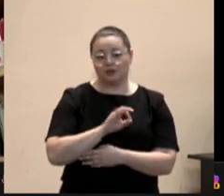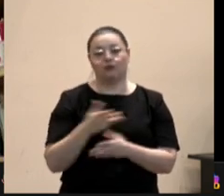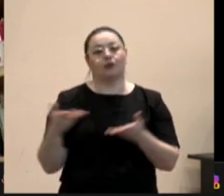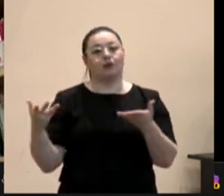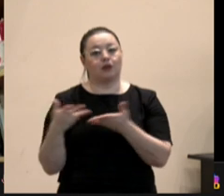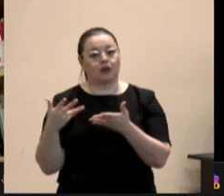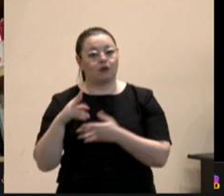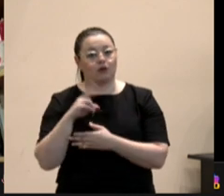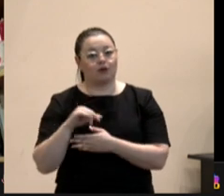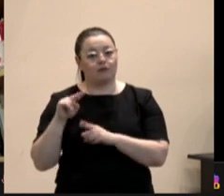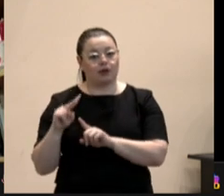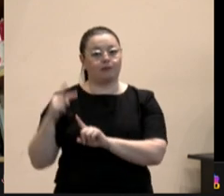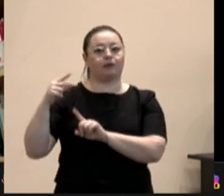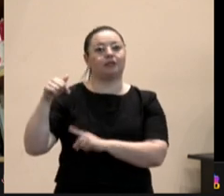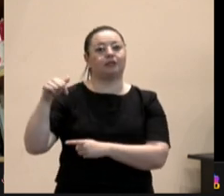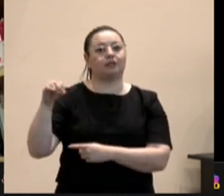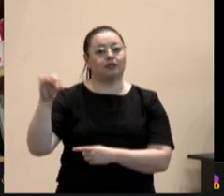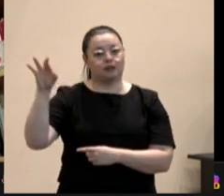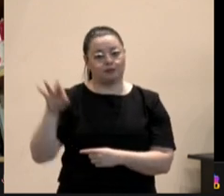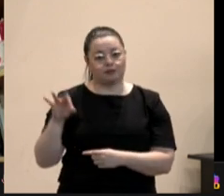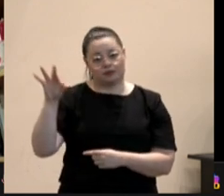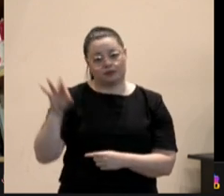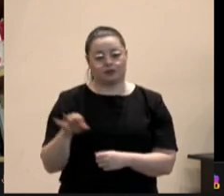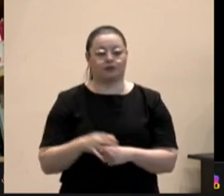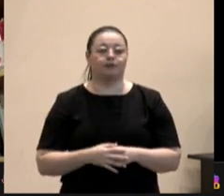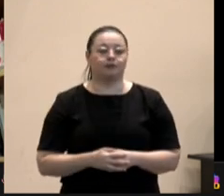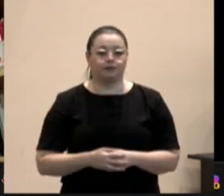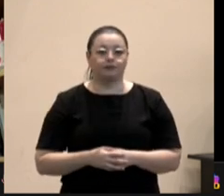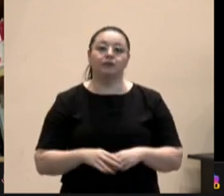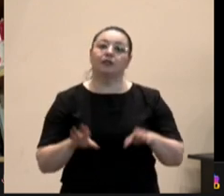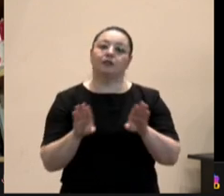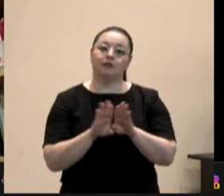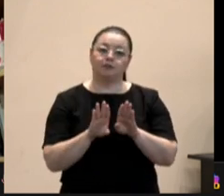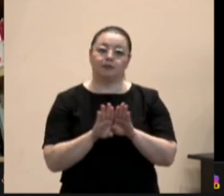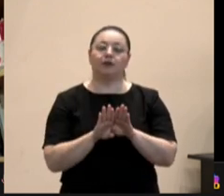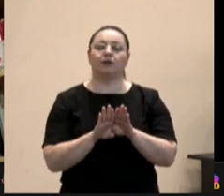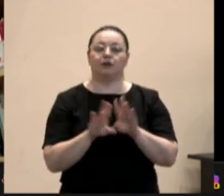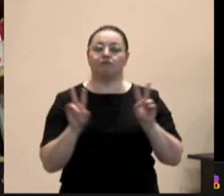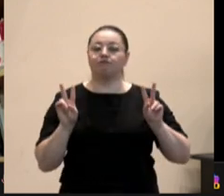para 70%. E também a questão